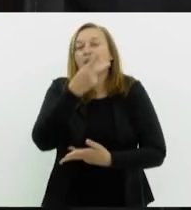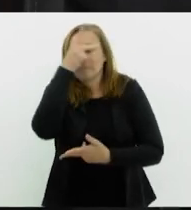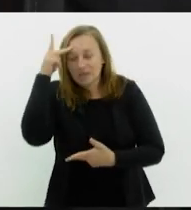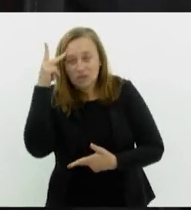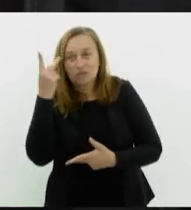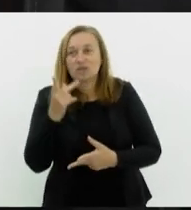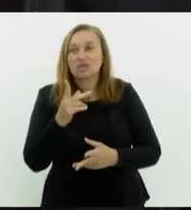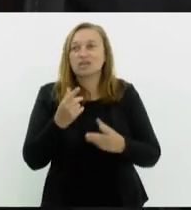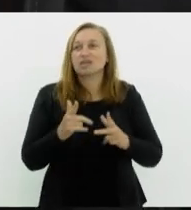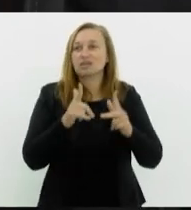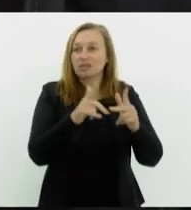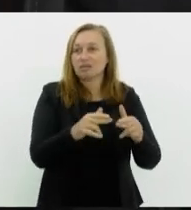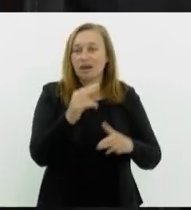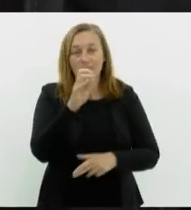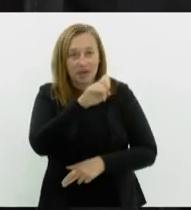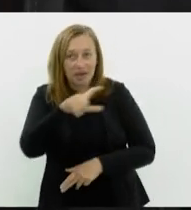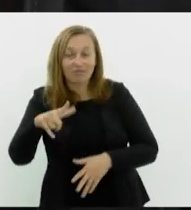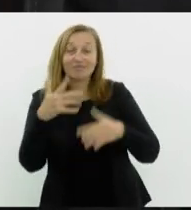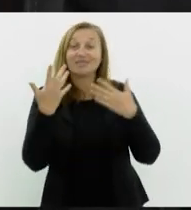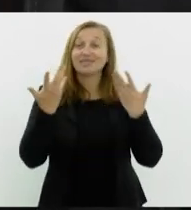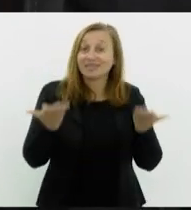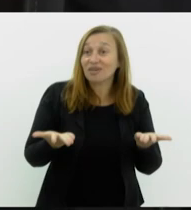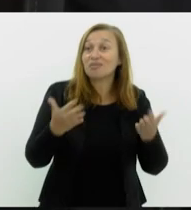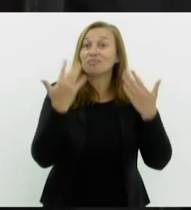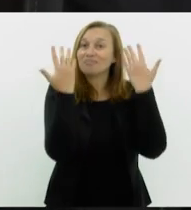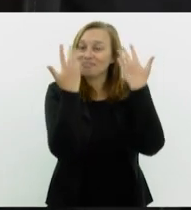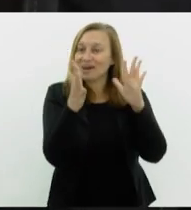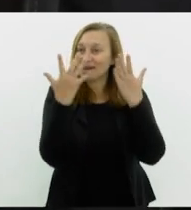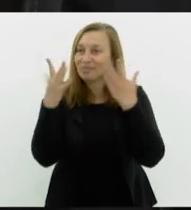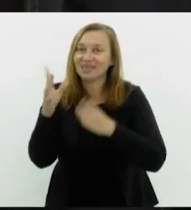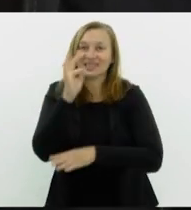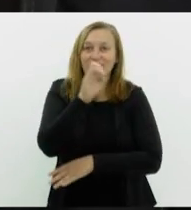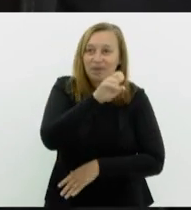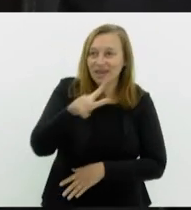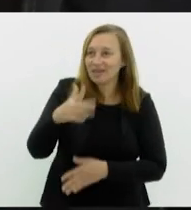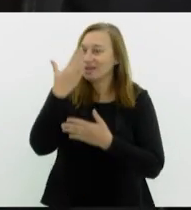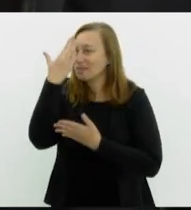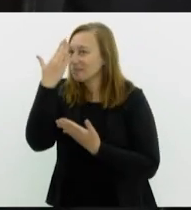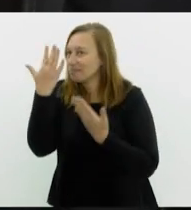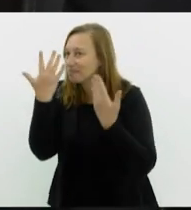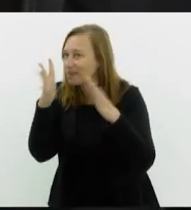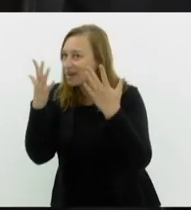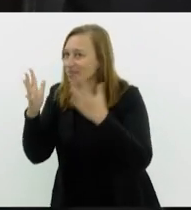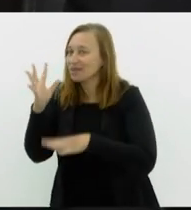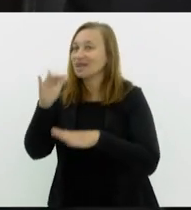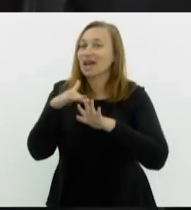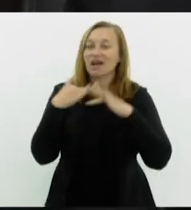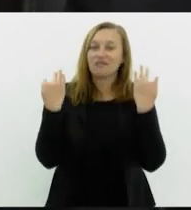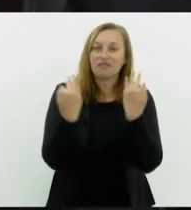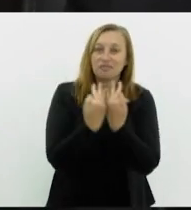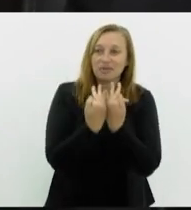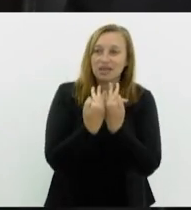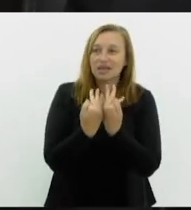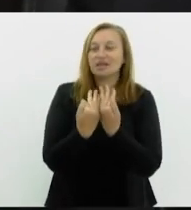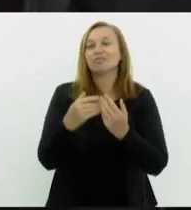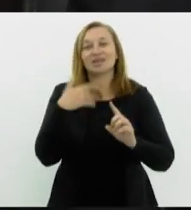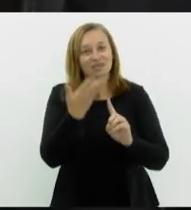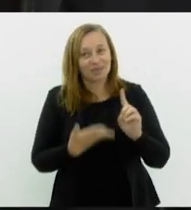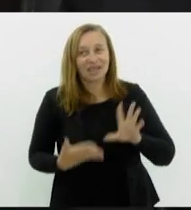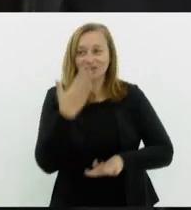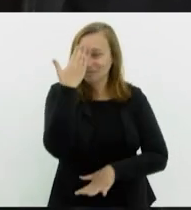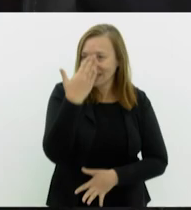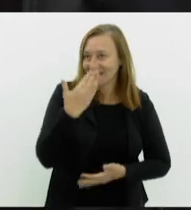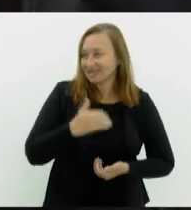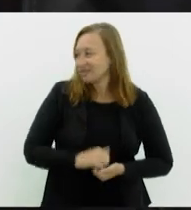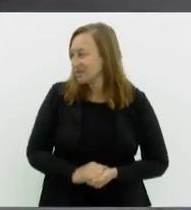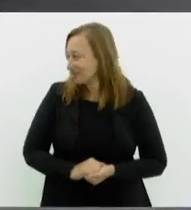o Gabriel. Então, parabéns, Gabriel, parabéns a Fabiana e a toda a família por essa homenagem. Muito